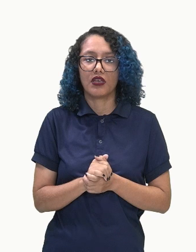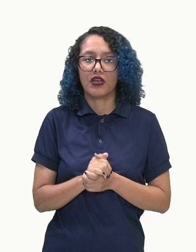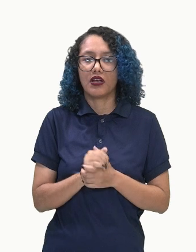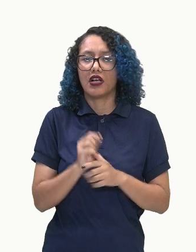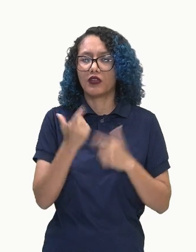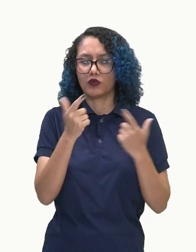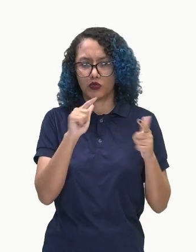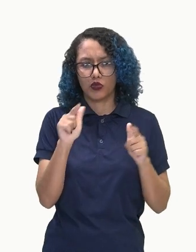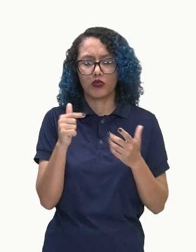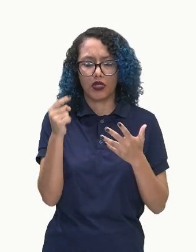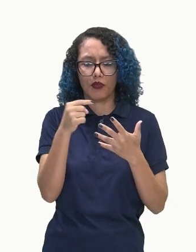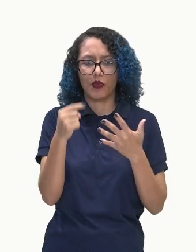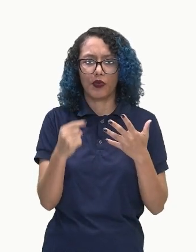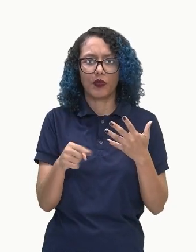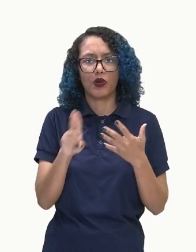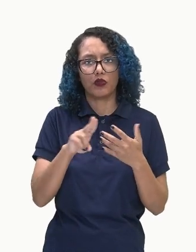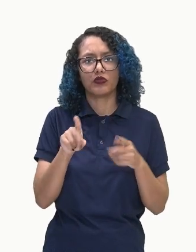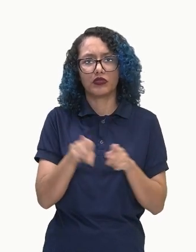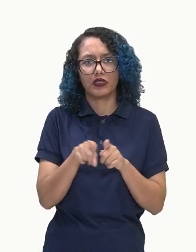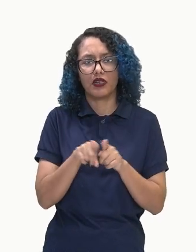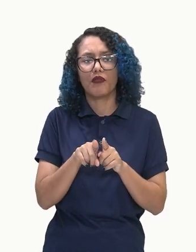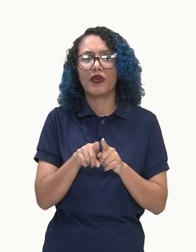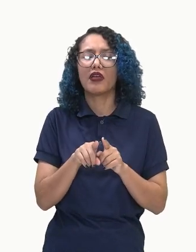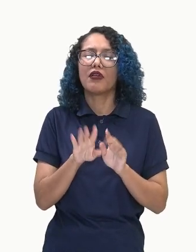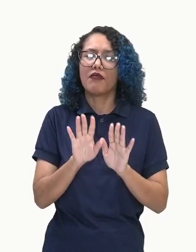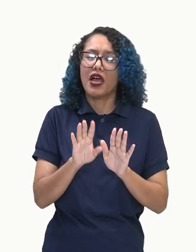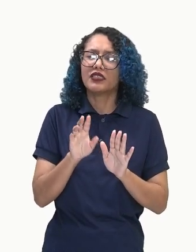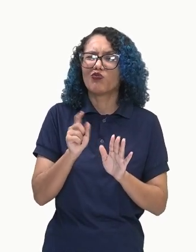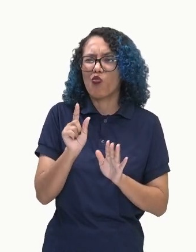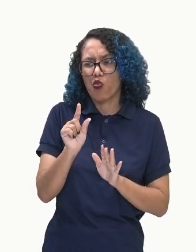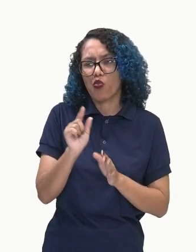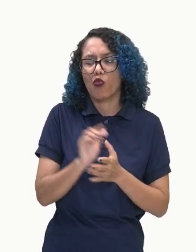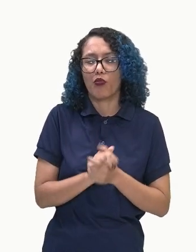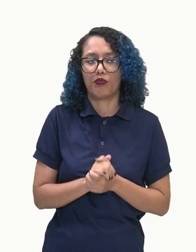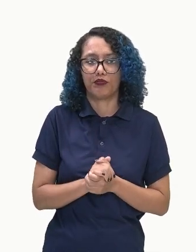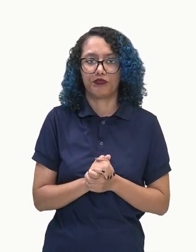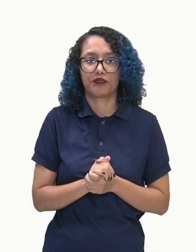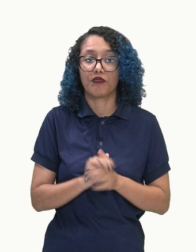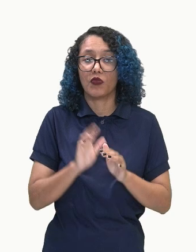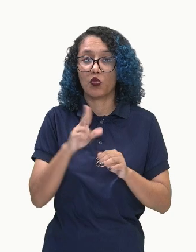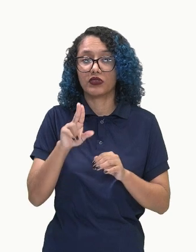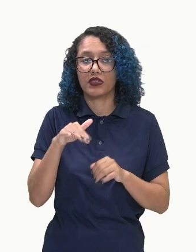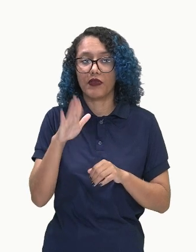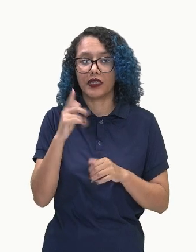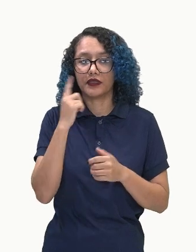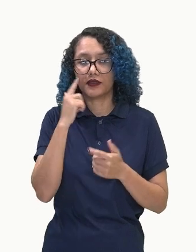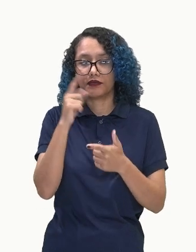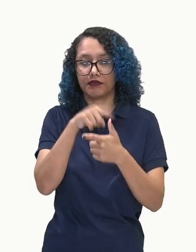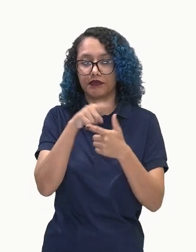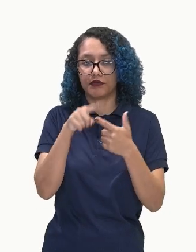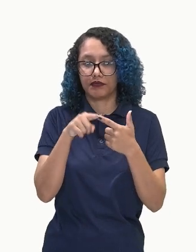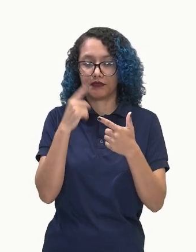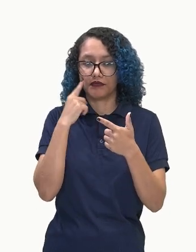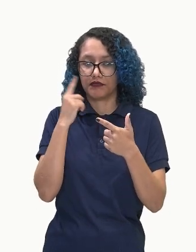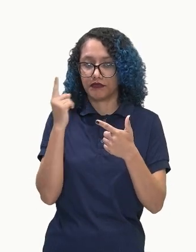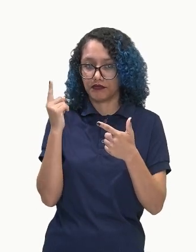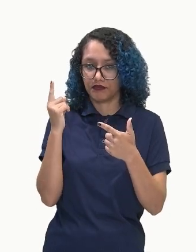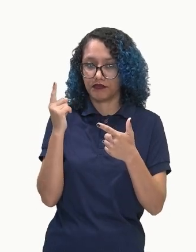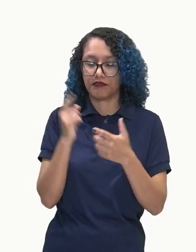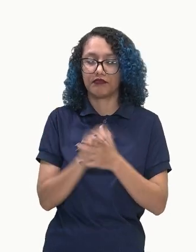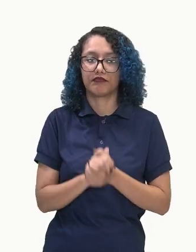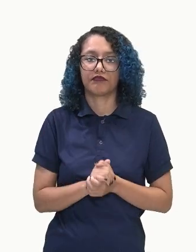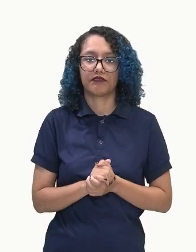nós utilizado com menos frequência, tá? As que nós mais utilizamos com certeza são essas duas aqui. So